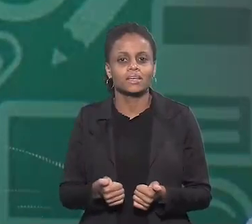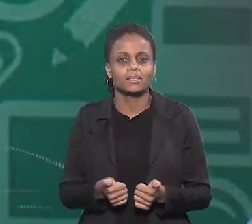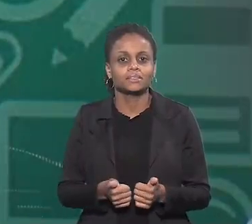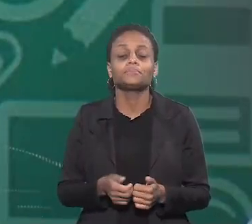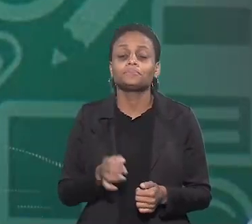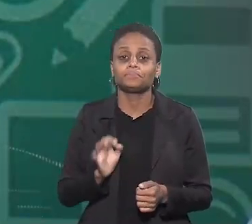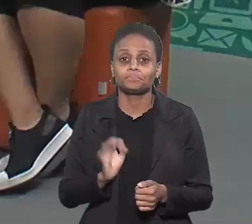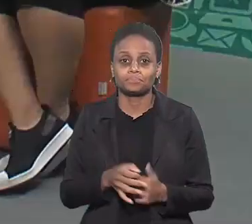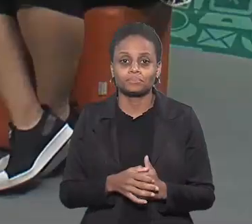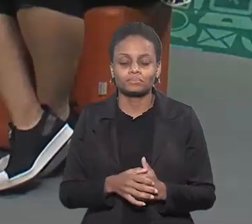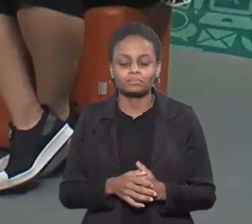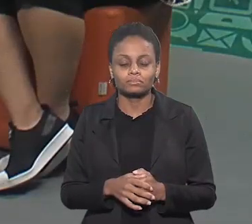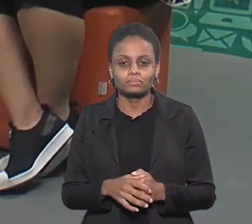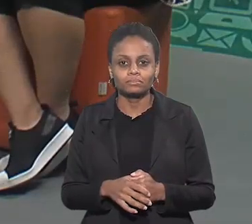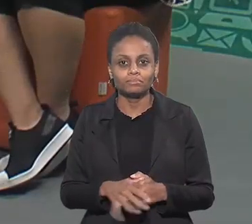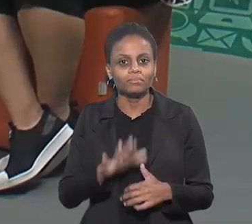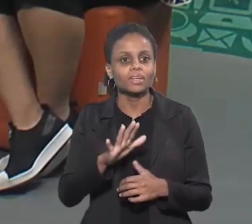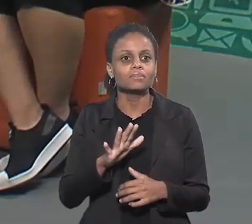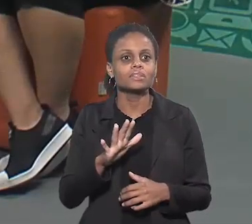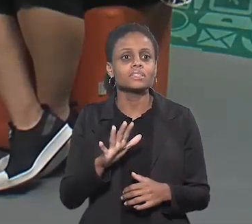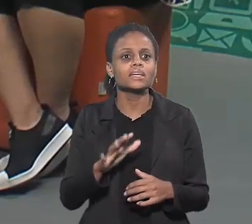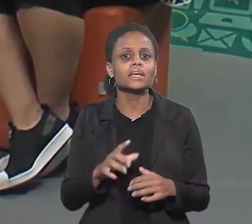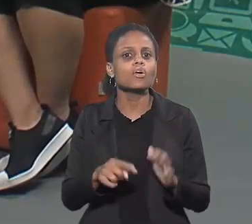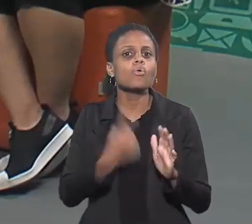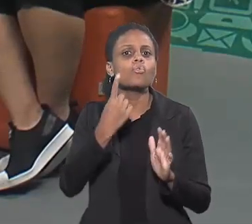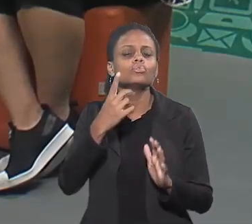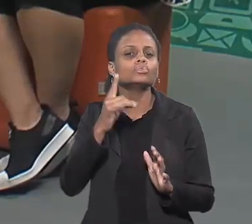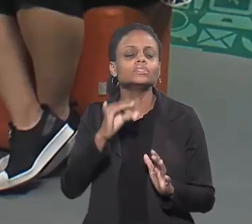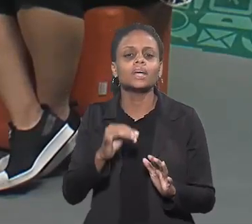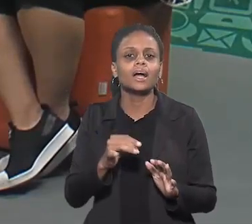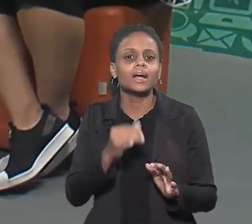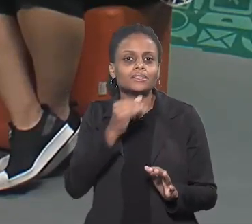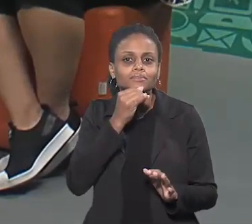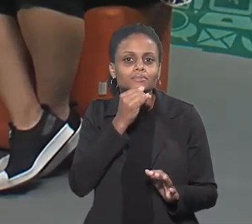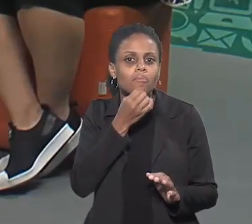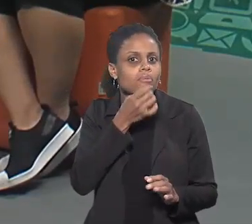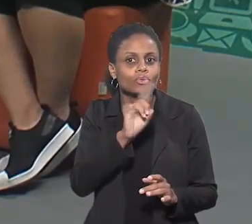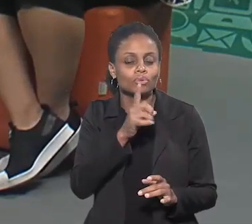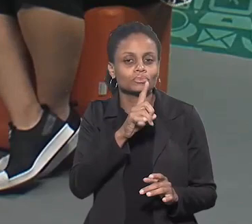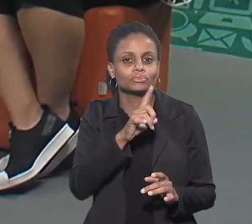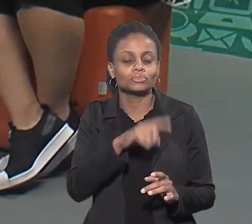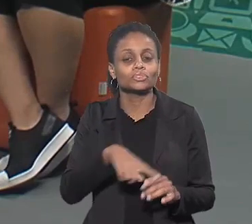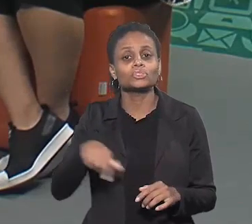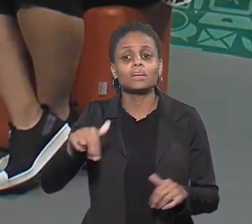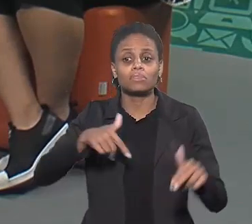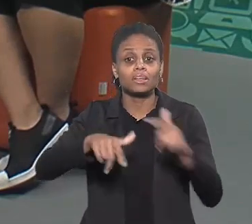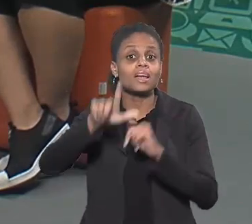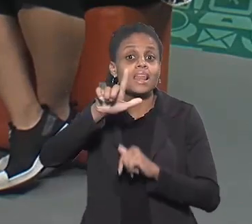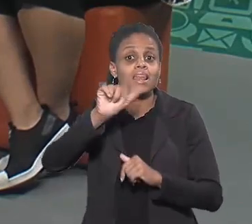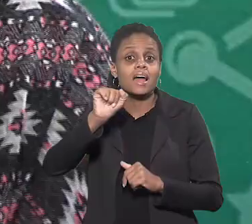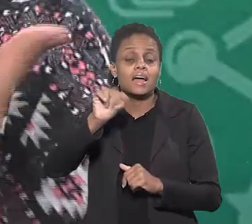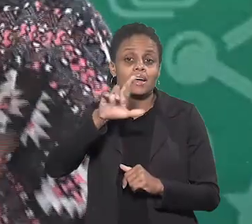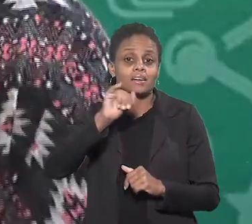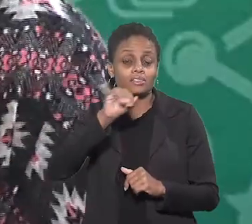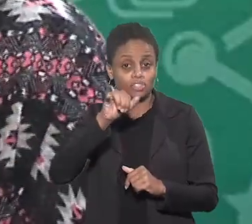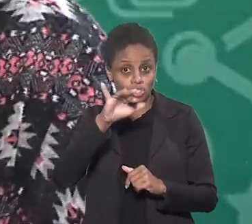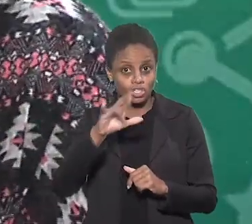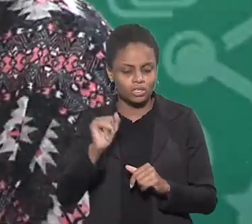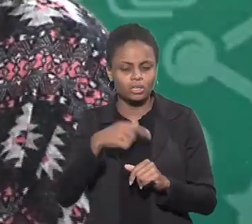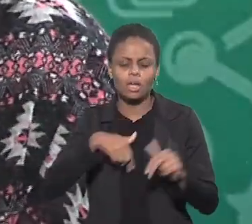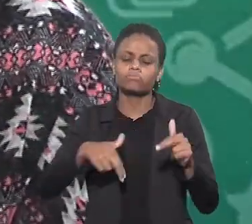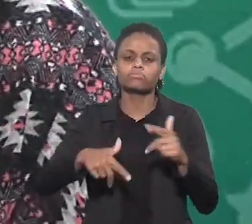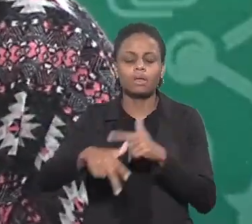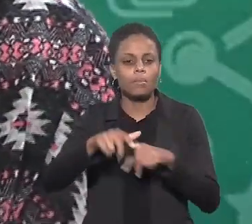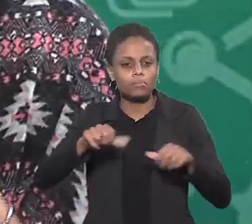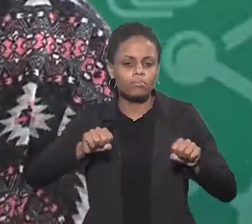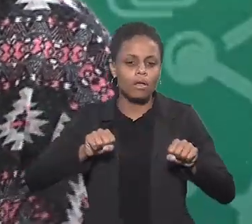costuma utilizar o patinete, mas não teve um dia, a experiência não foi muito boa. É verdade, eu estava indo eu estava andando em Laranjeiras, fui andar pela primeira